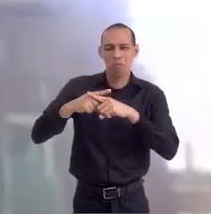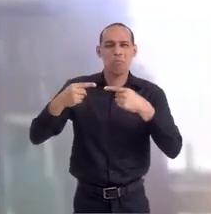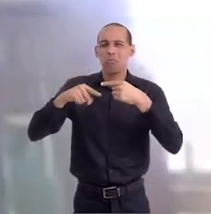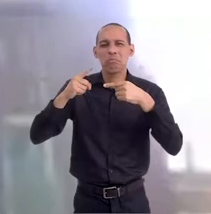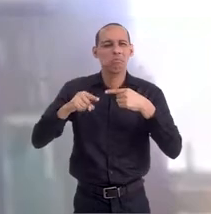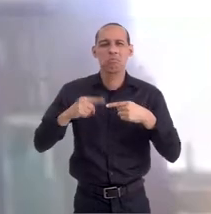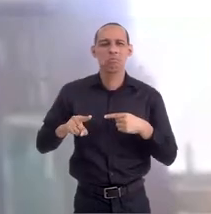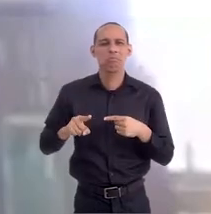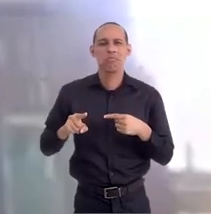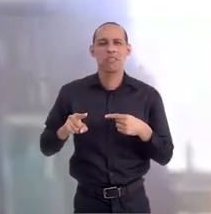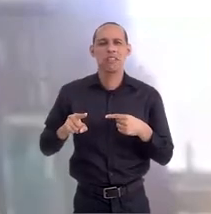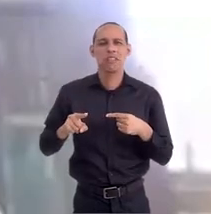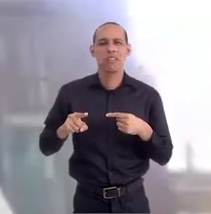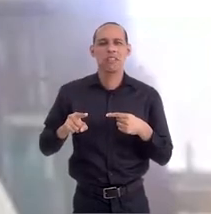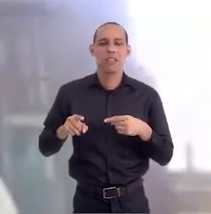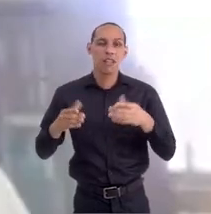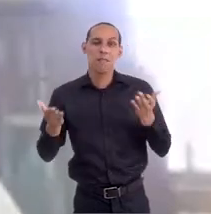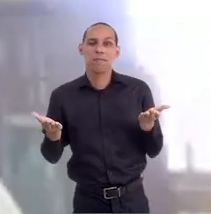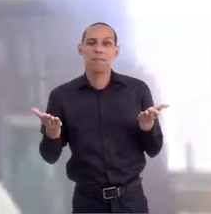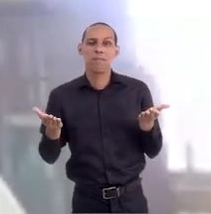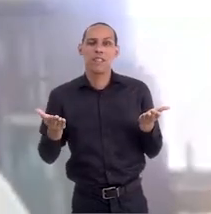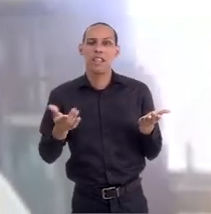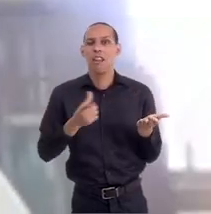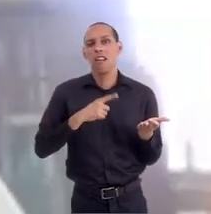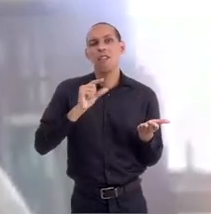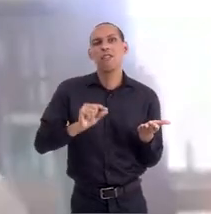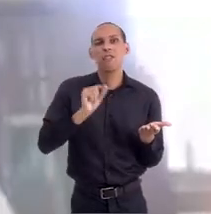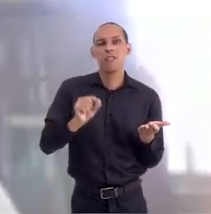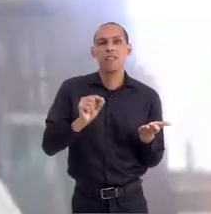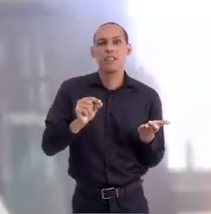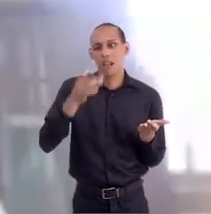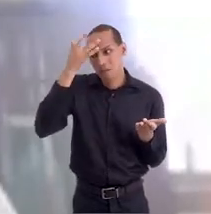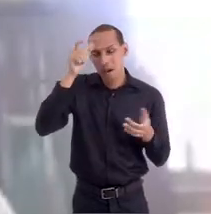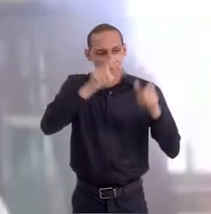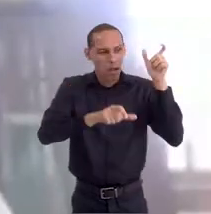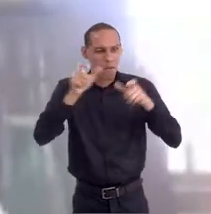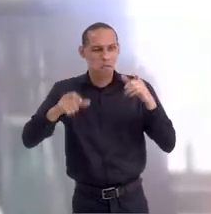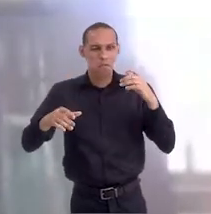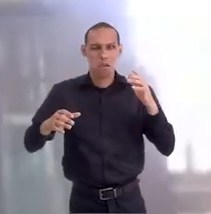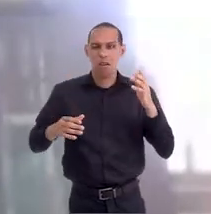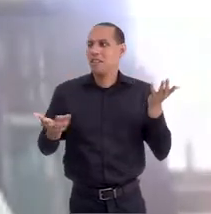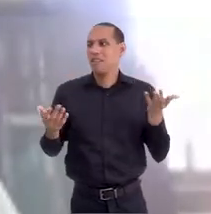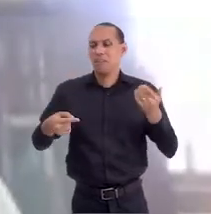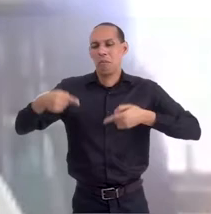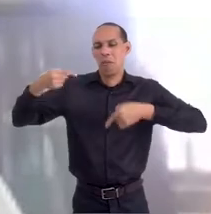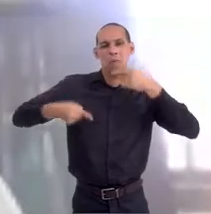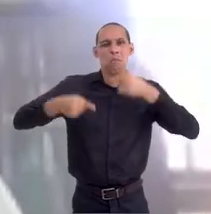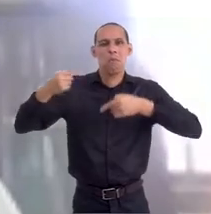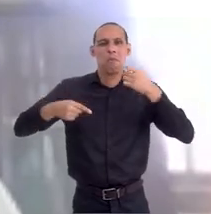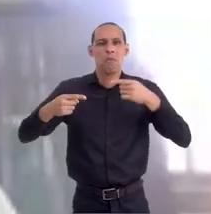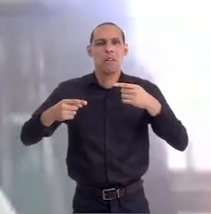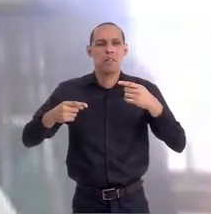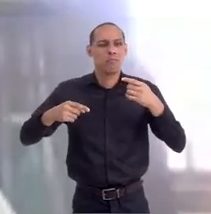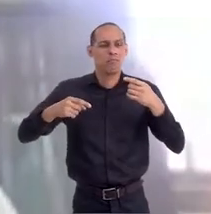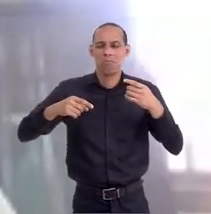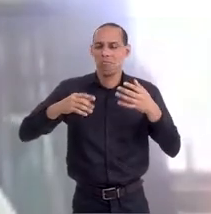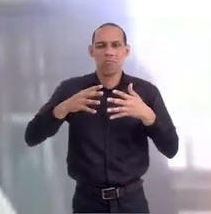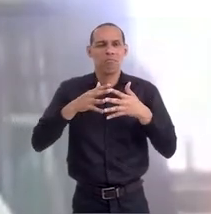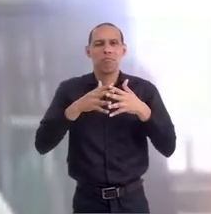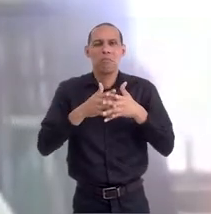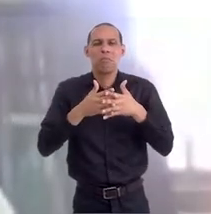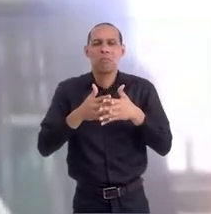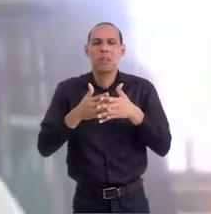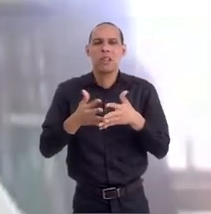da federação. Né? Você tem, na verdade, assim, a gente atirando para tudo que é lá. Na medida que você tem uma